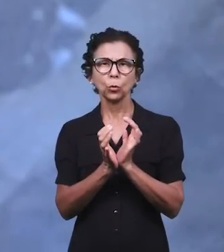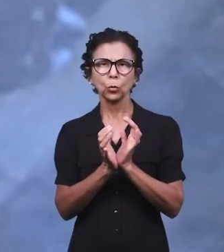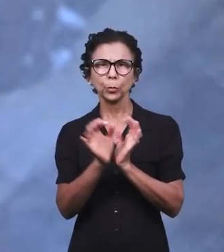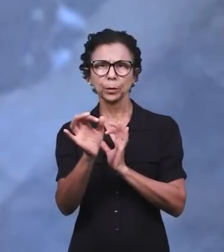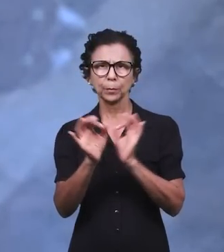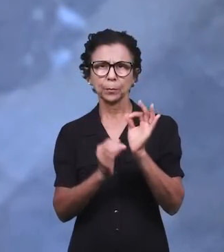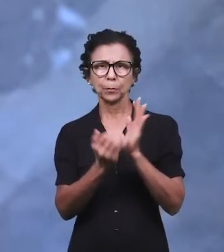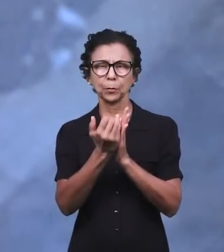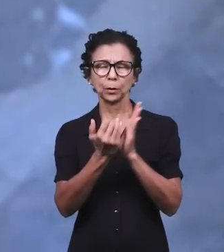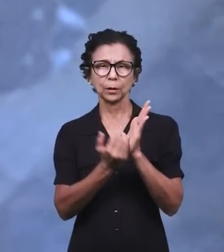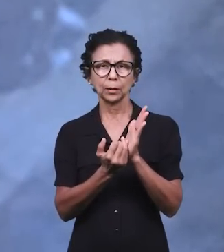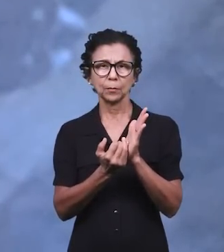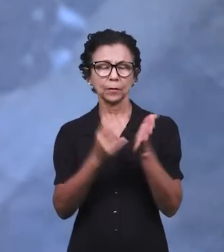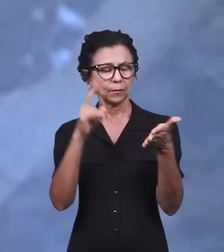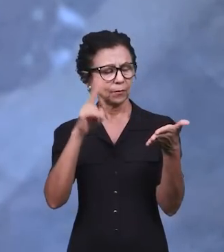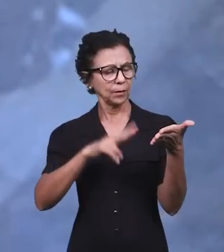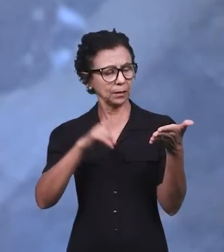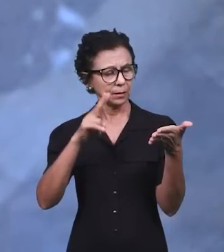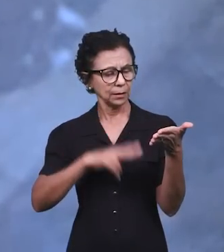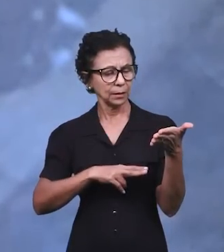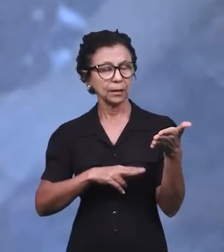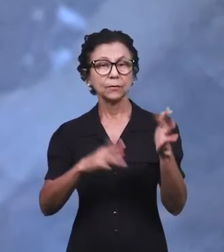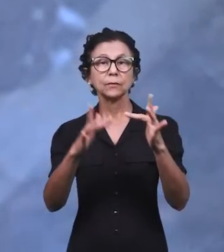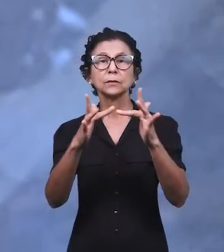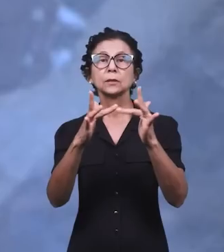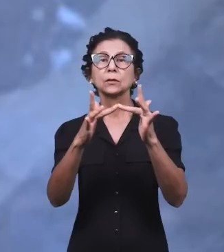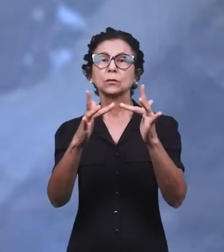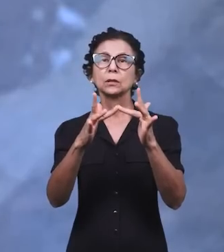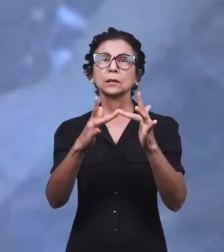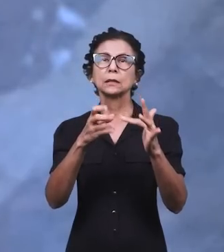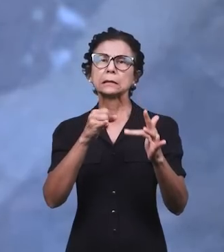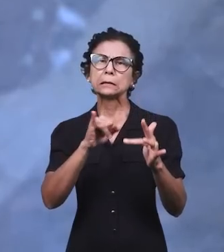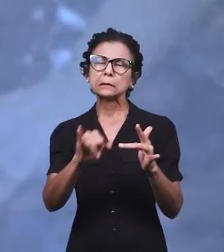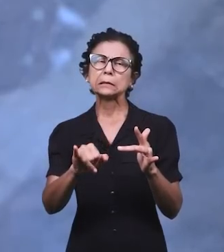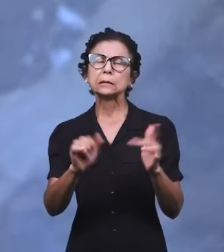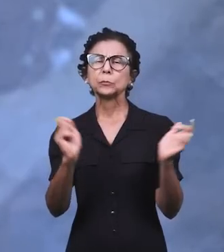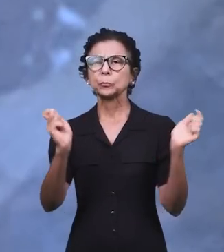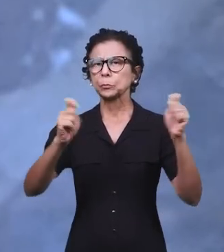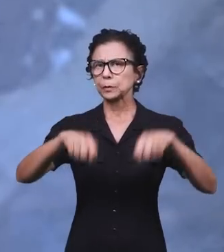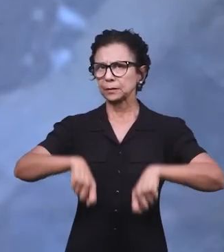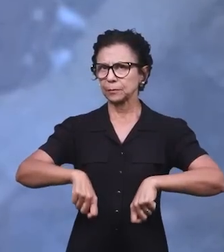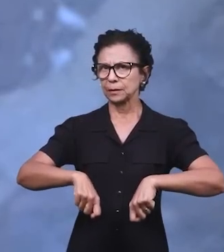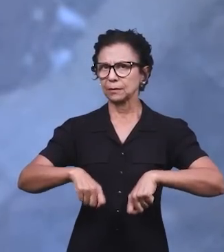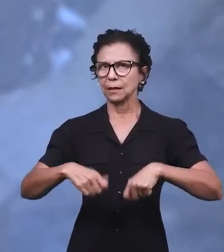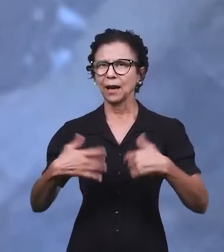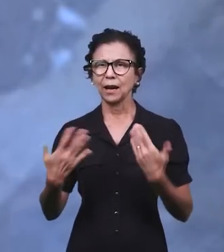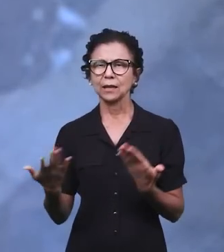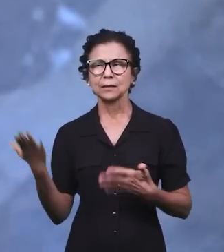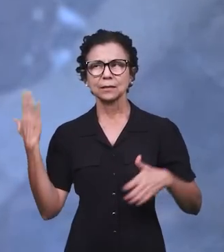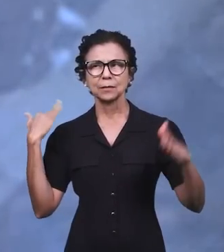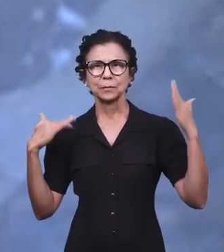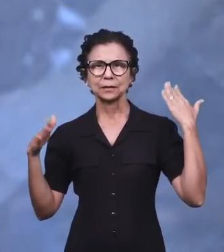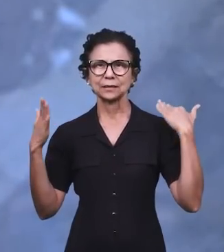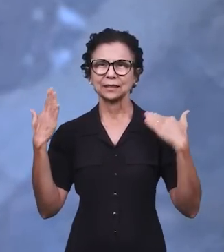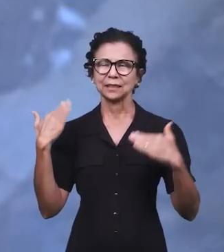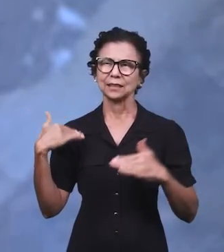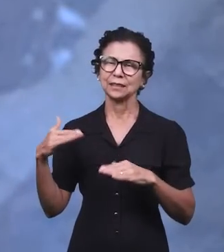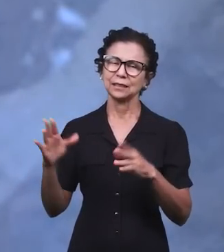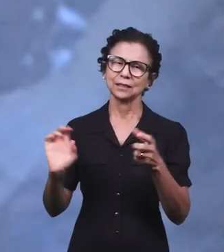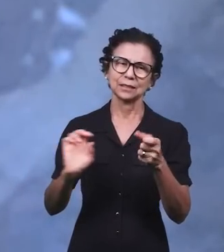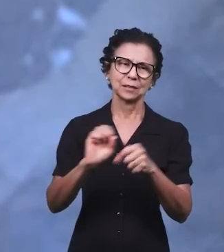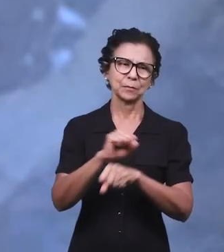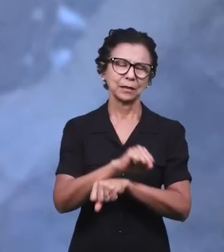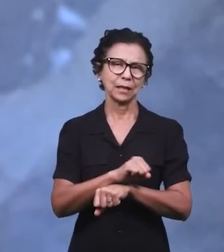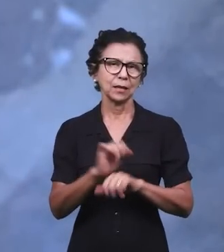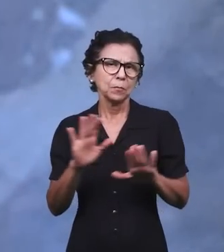vai entrar em contato com você e, naturalmente, se houver um encaixe de possibilidade de você estar passeando por aqui, vem para um seminário,